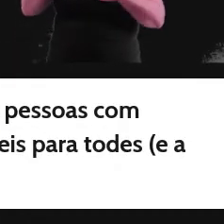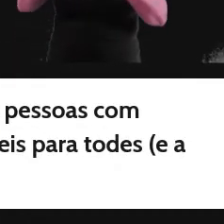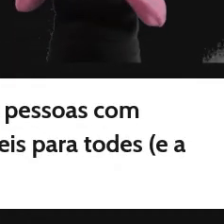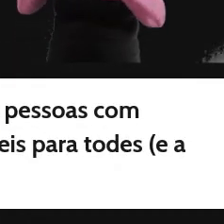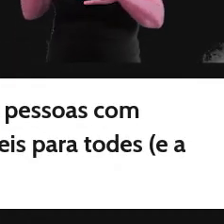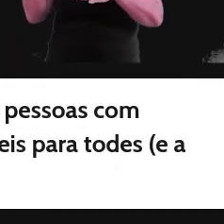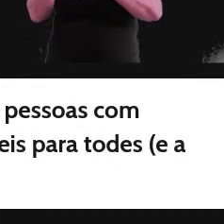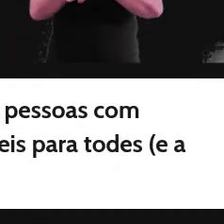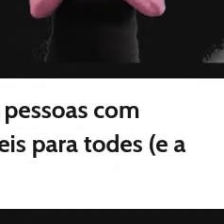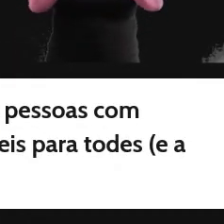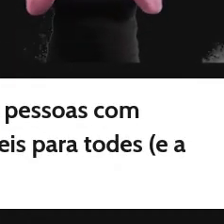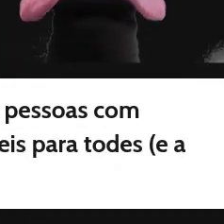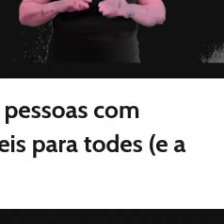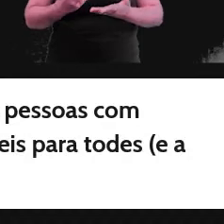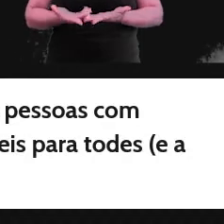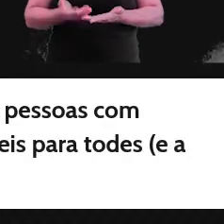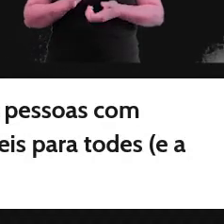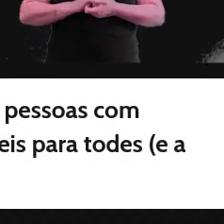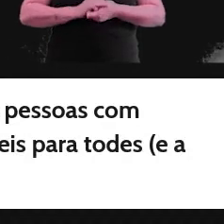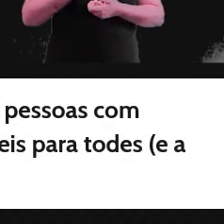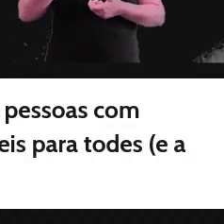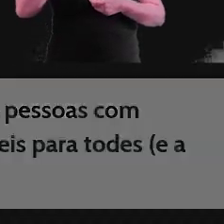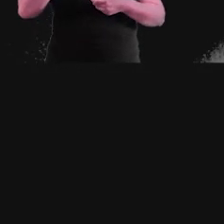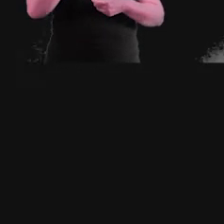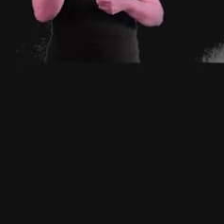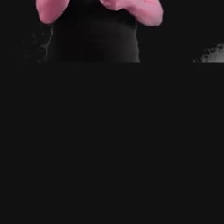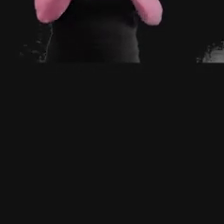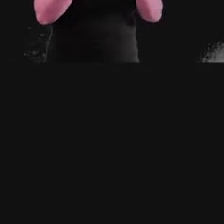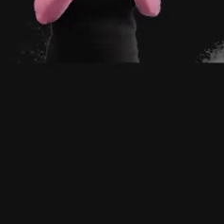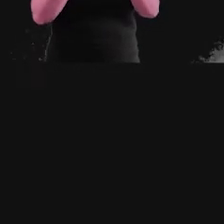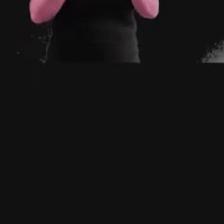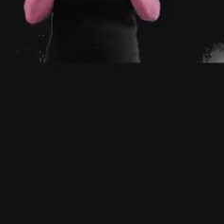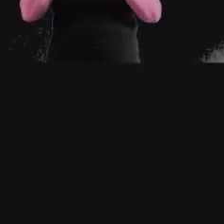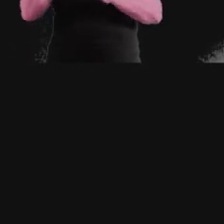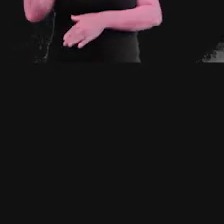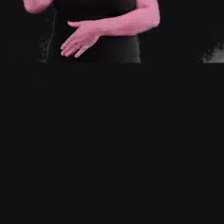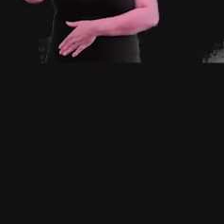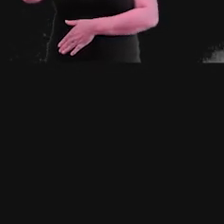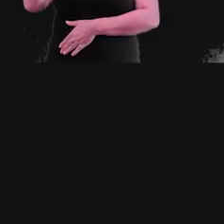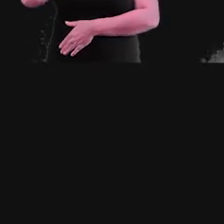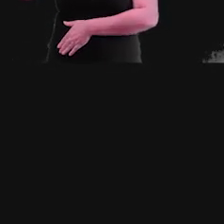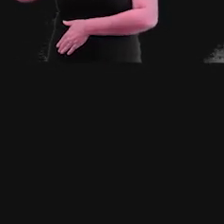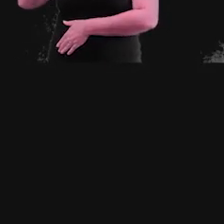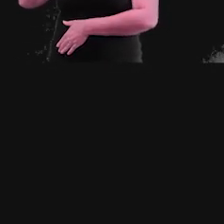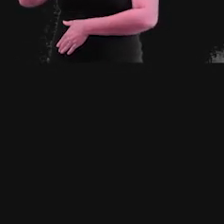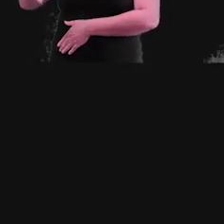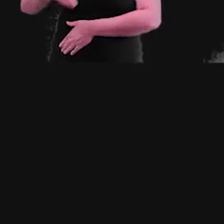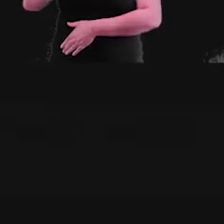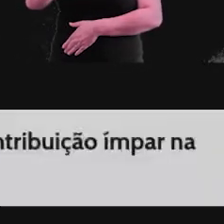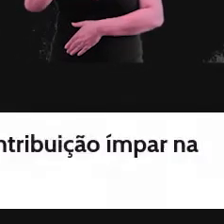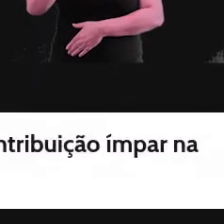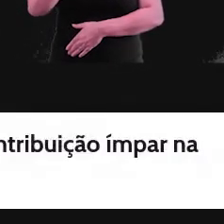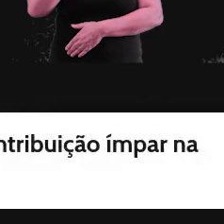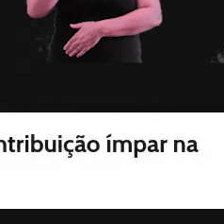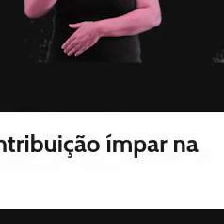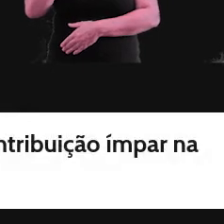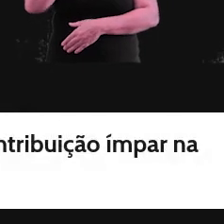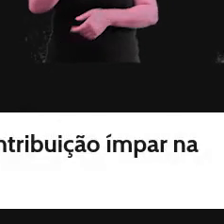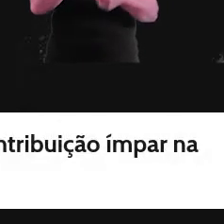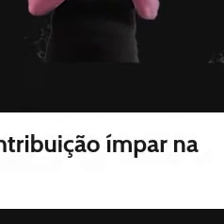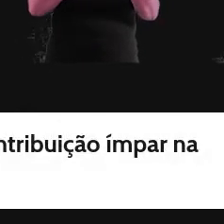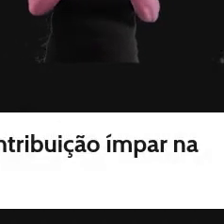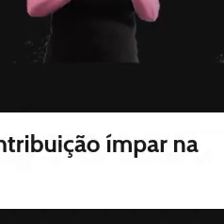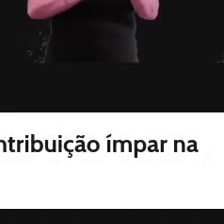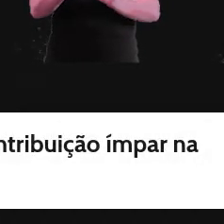museu, né? Eu não... nas nossas exposições itinerantes, e aí isso é uma forma de